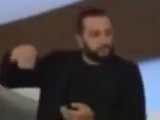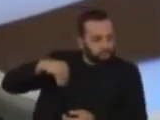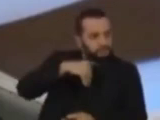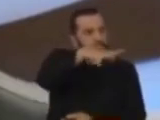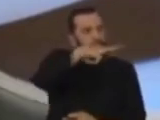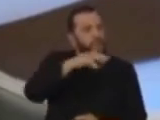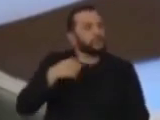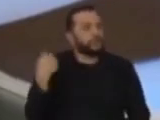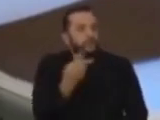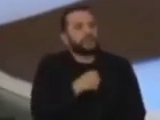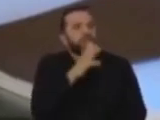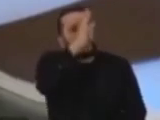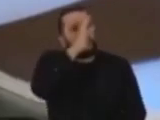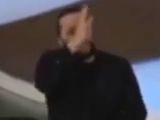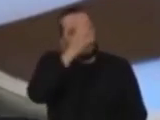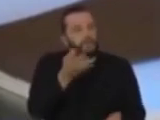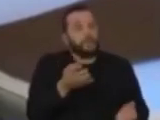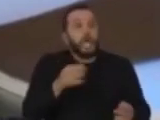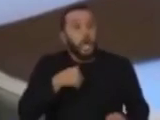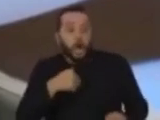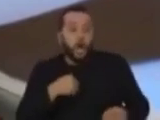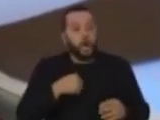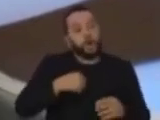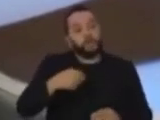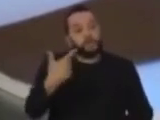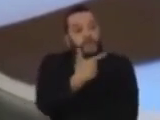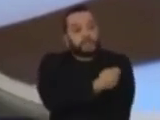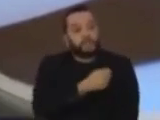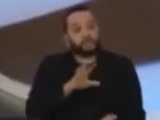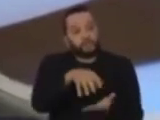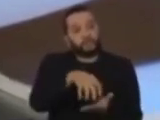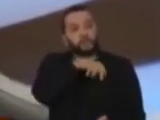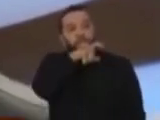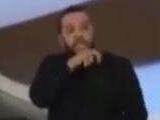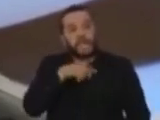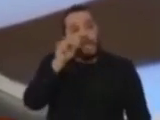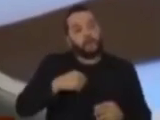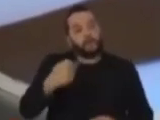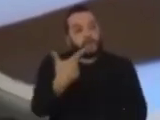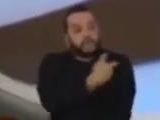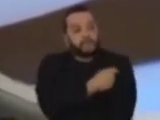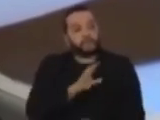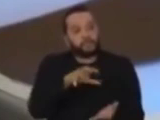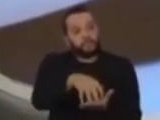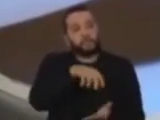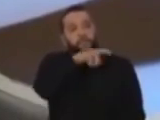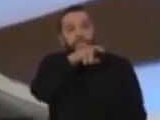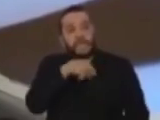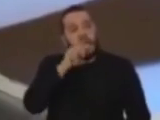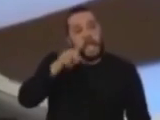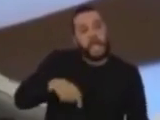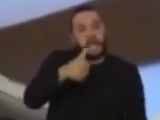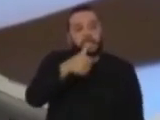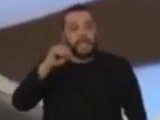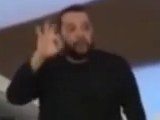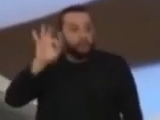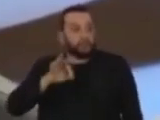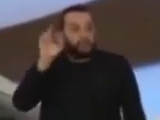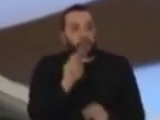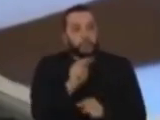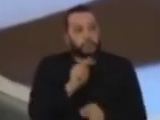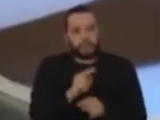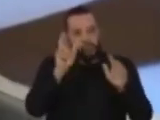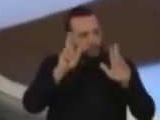forneceu nós nunca dissemos que a vacina do Butantã tinham grau X ou Y que tinha um grau X ou Y